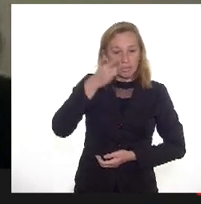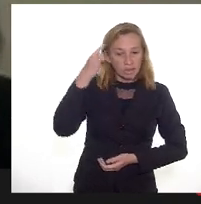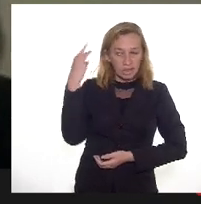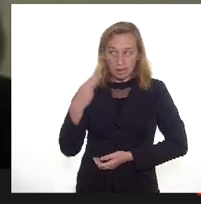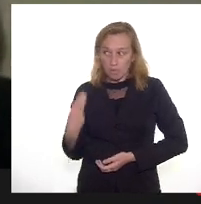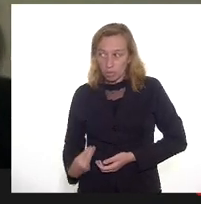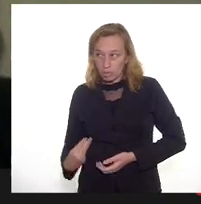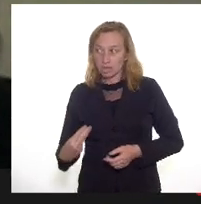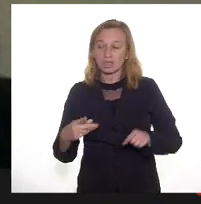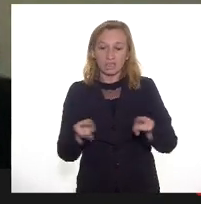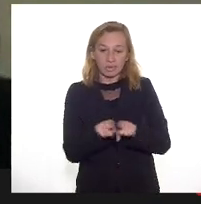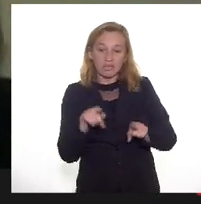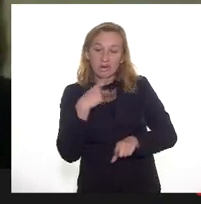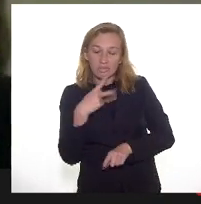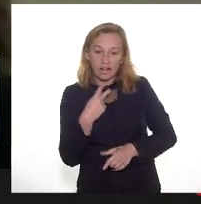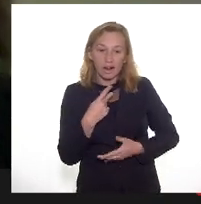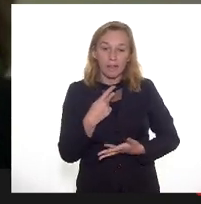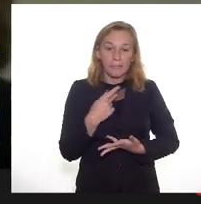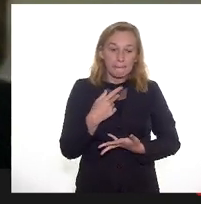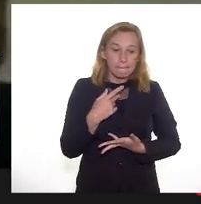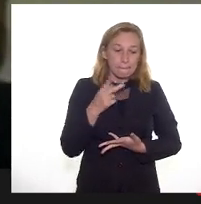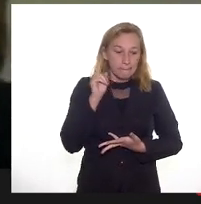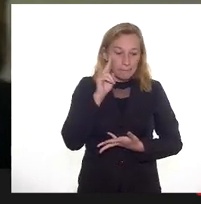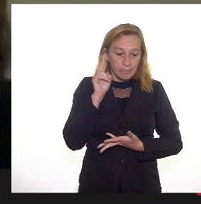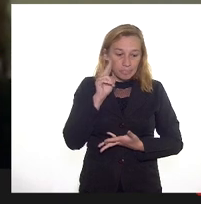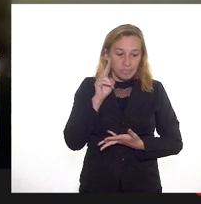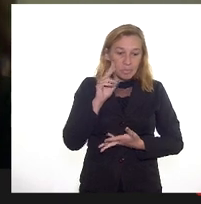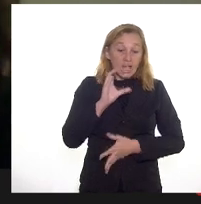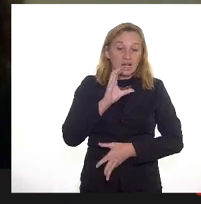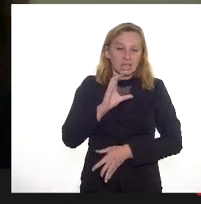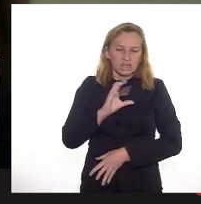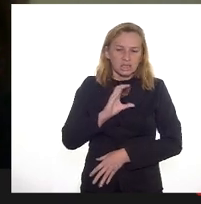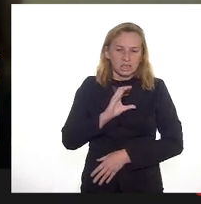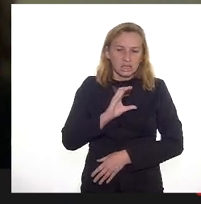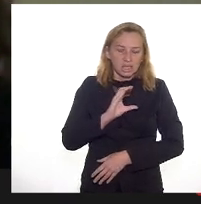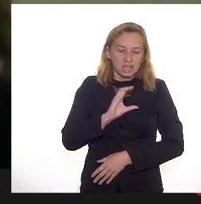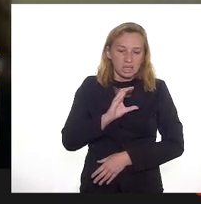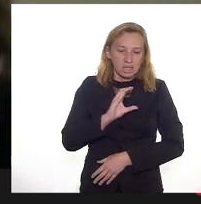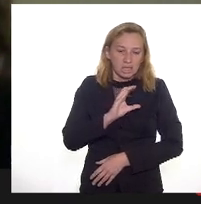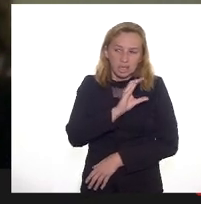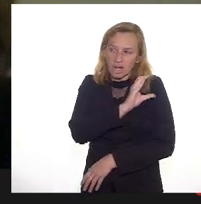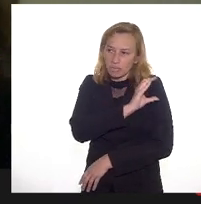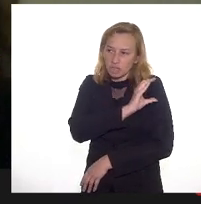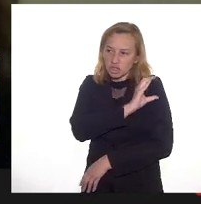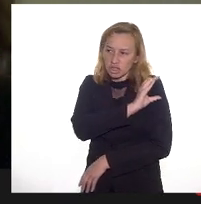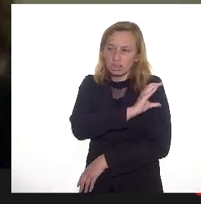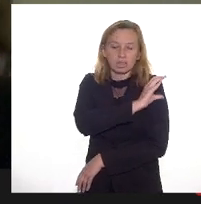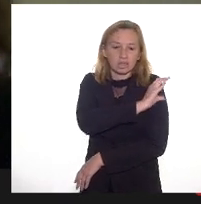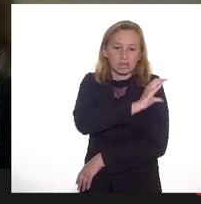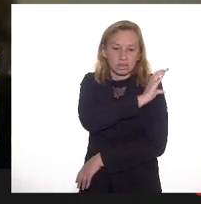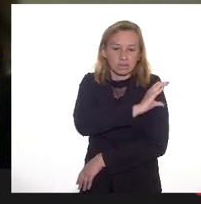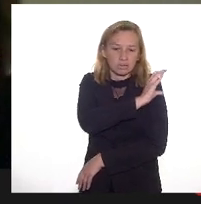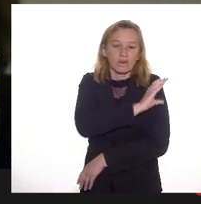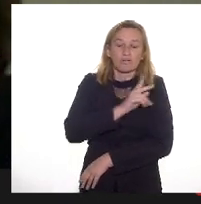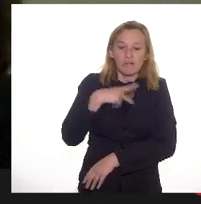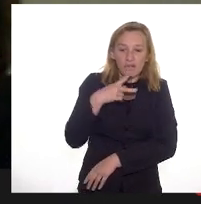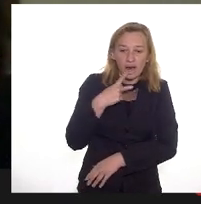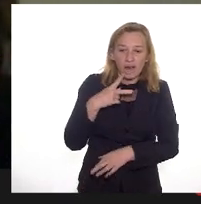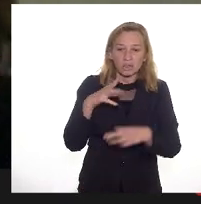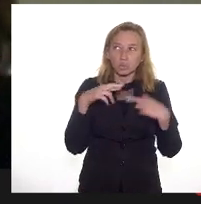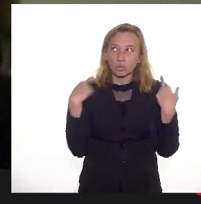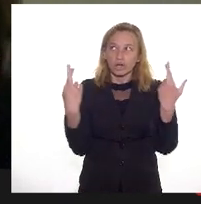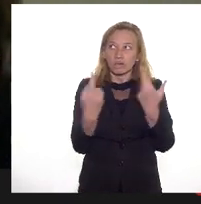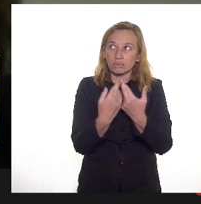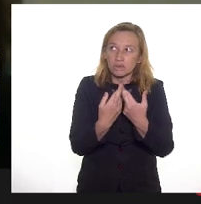lembrar disso. A questão de Campos foi algo abordado numa reunião